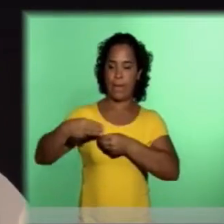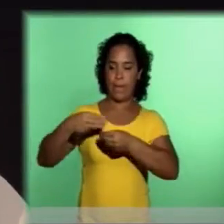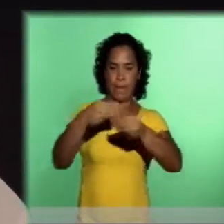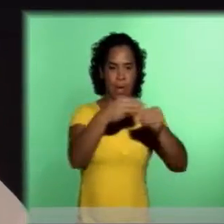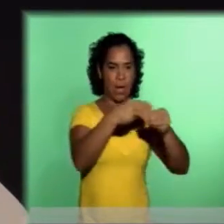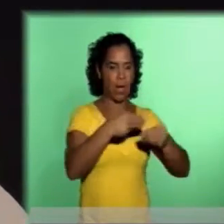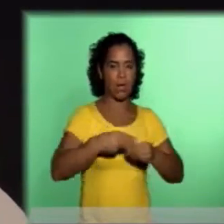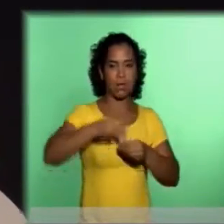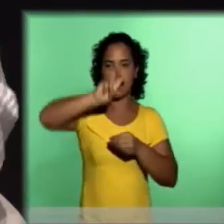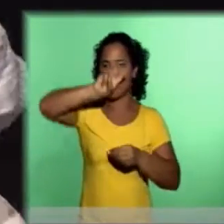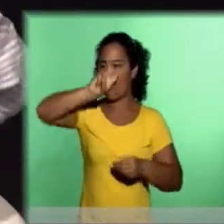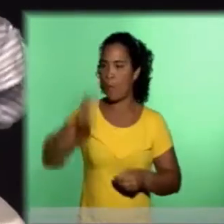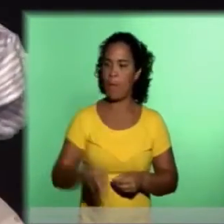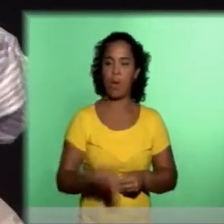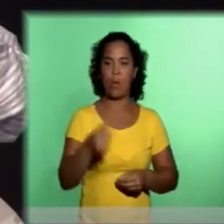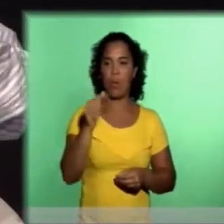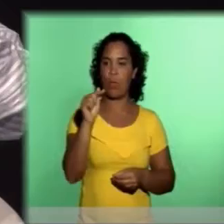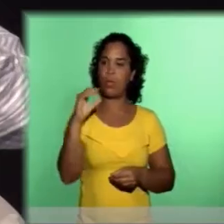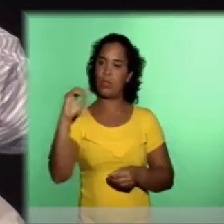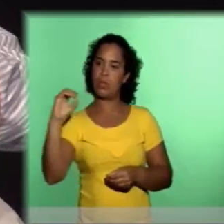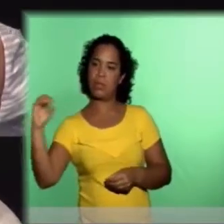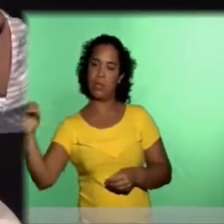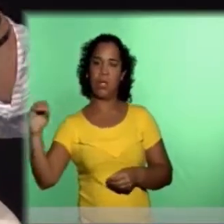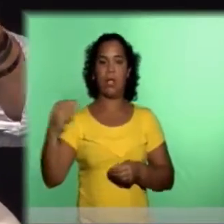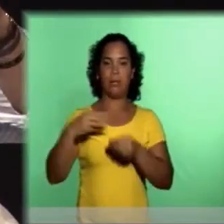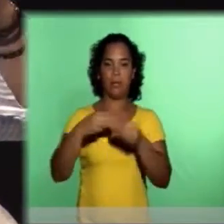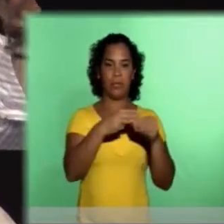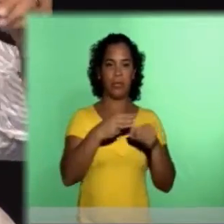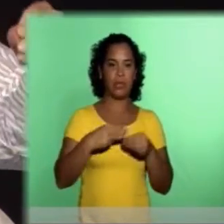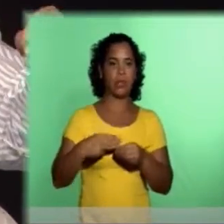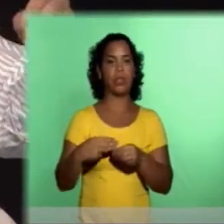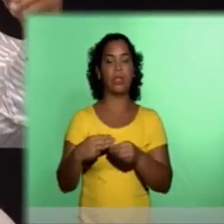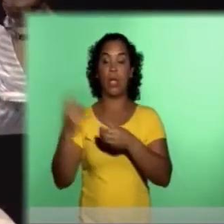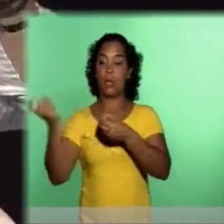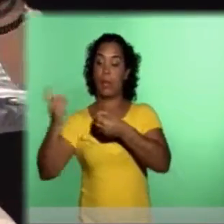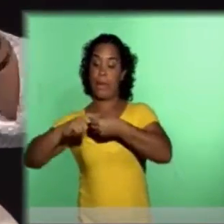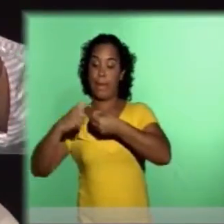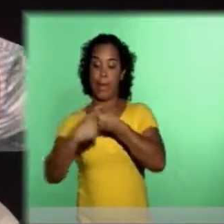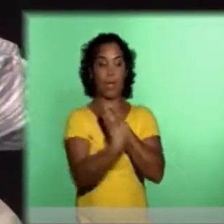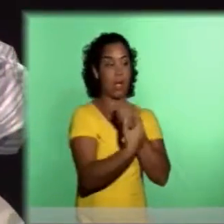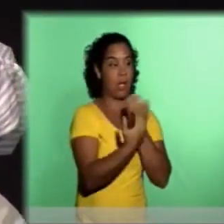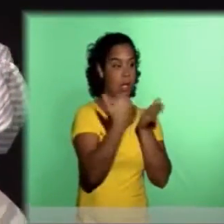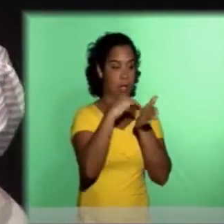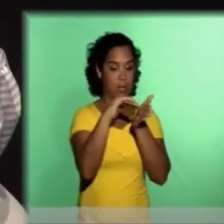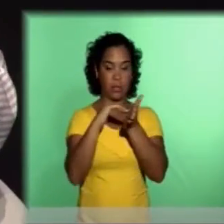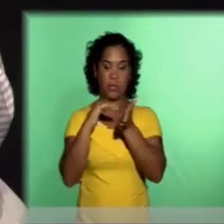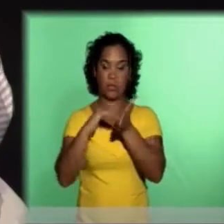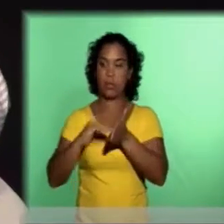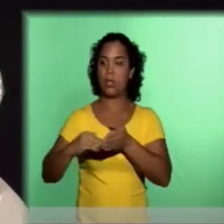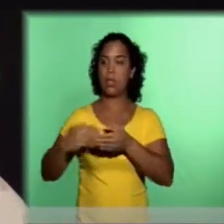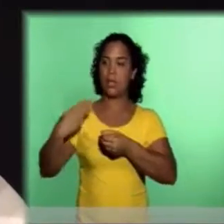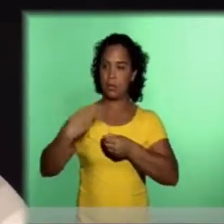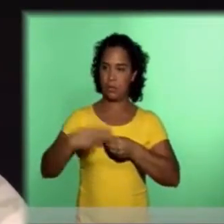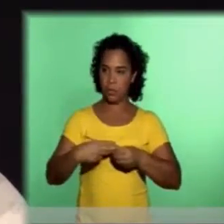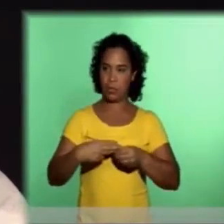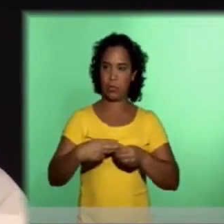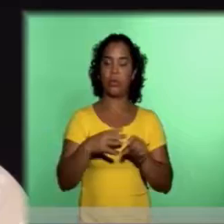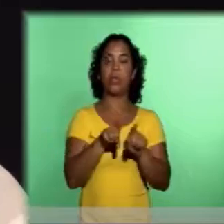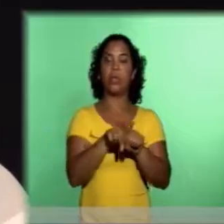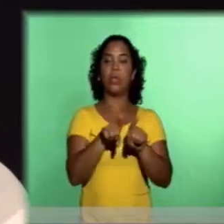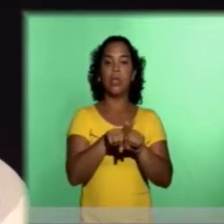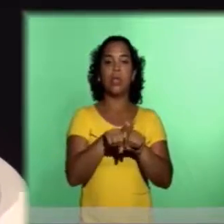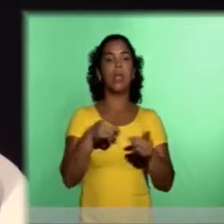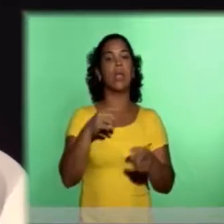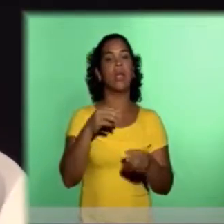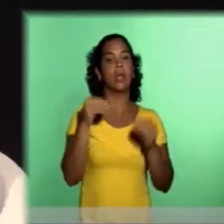municípios brasileiros, por intermédio das secretarias municipais de educação, e tem nas